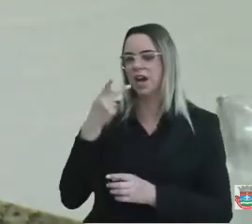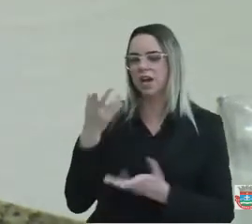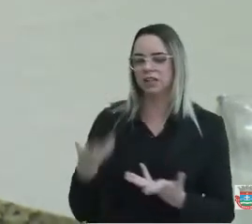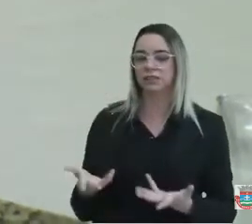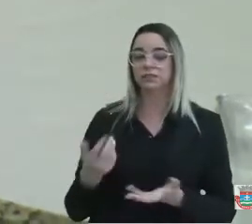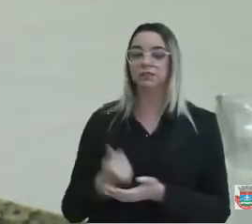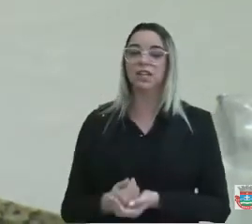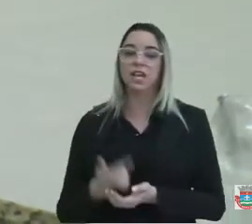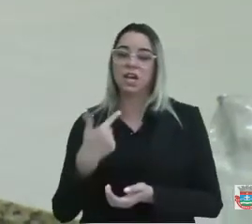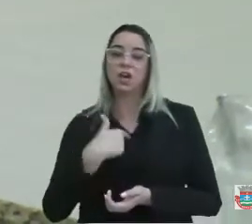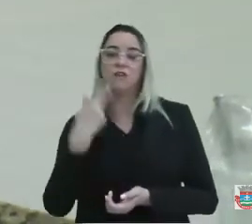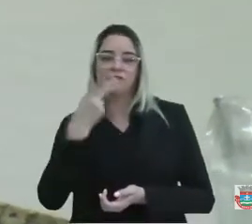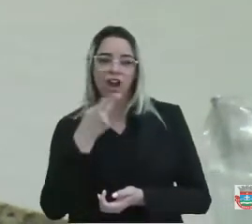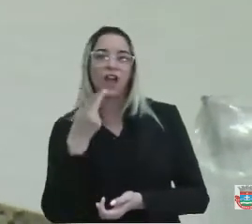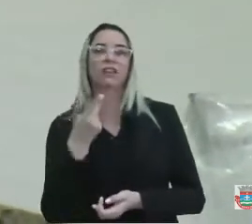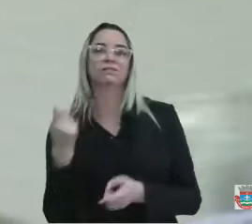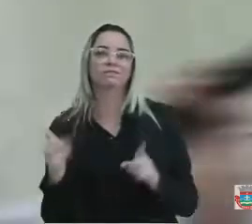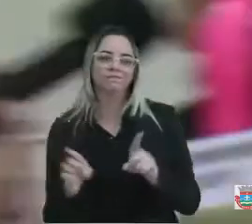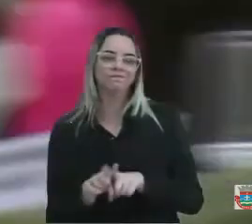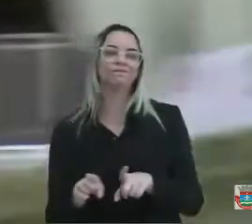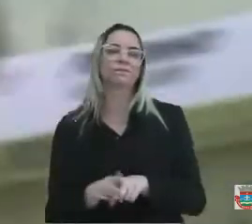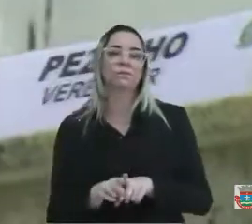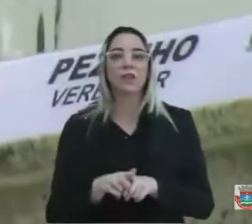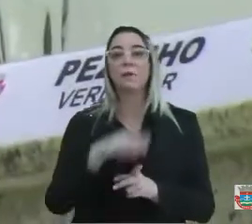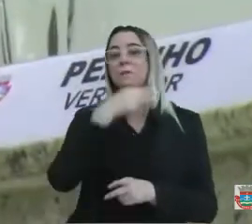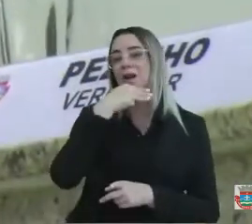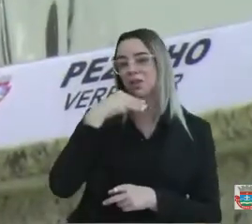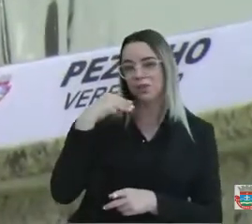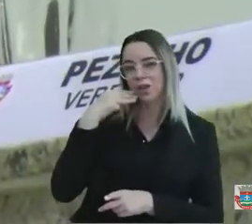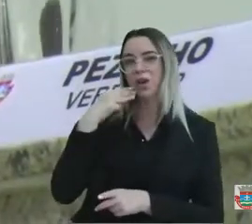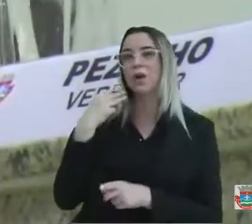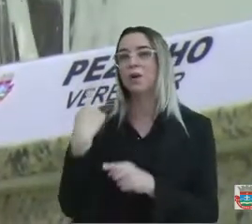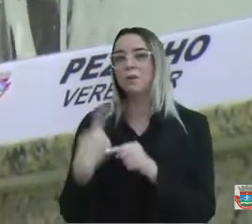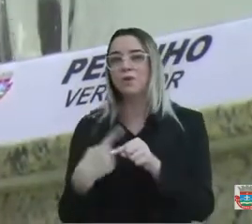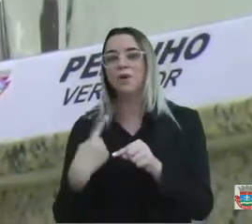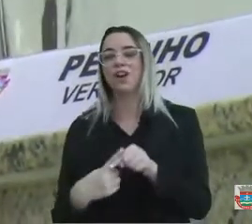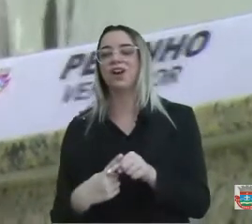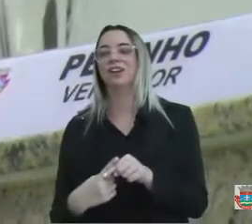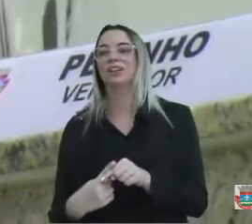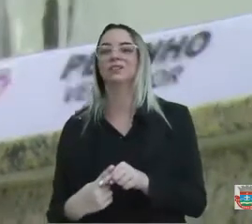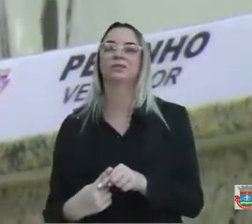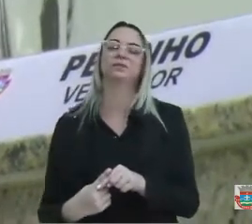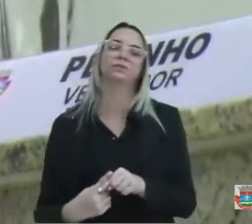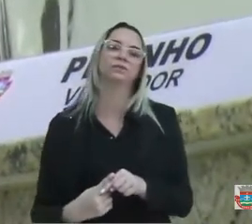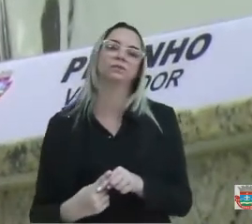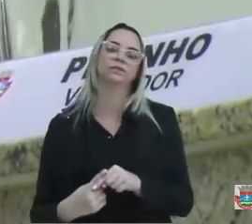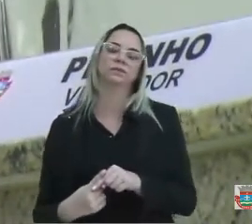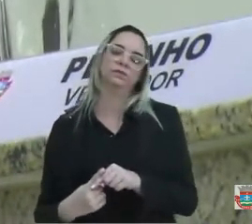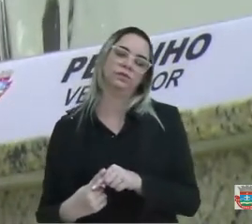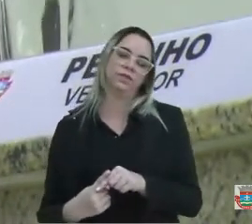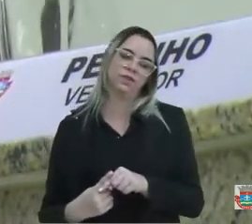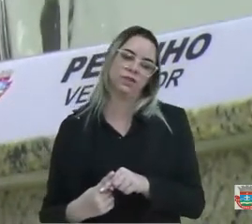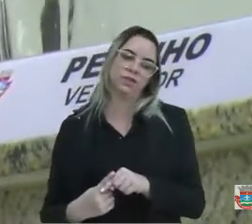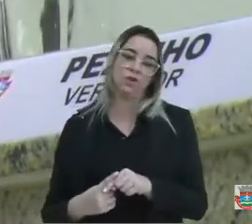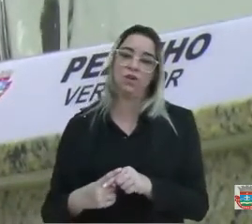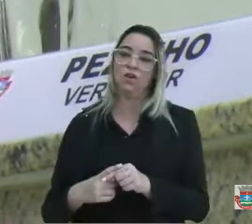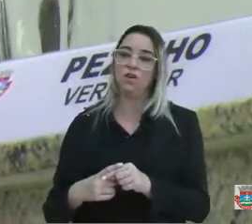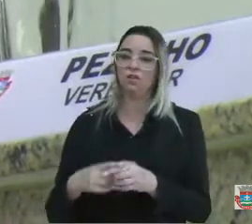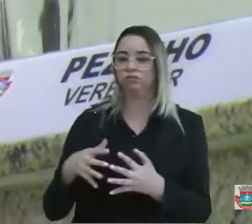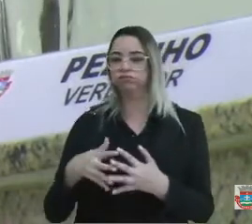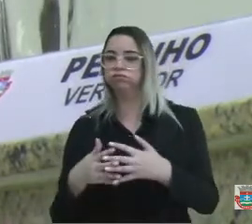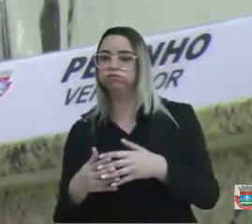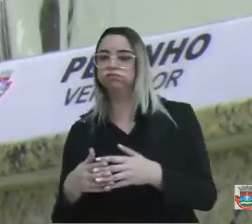Eu falei até inclusive também com o Martoni sobre esse operador. E ele disse a mim que esse operador aí já trocaram,